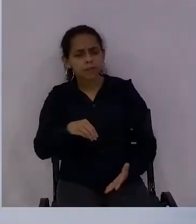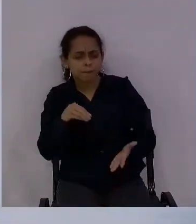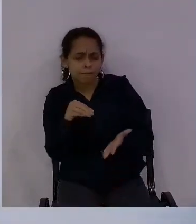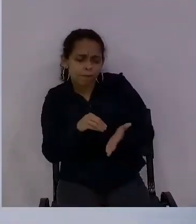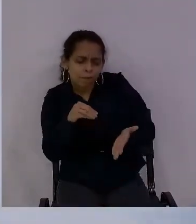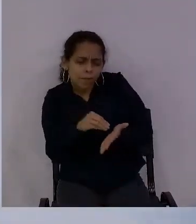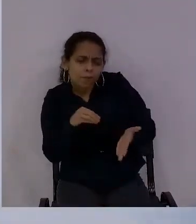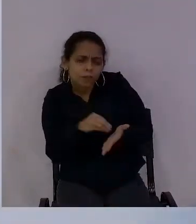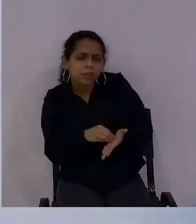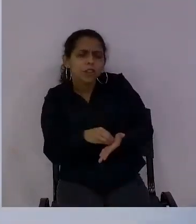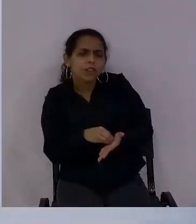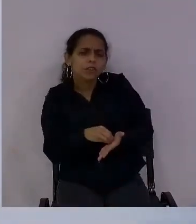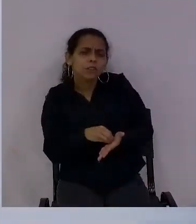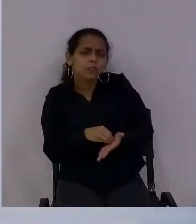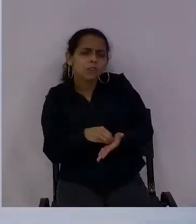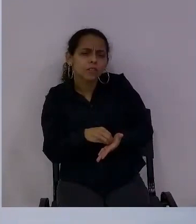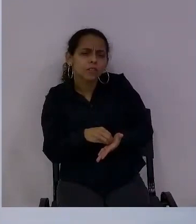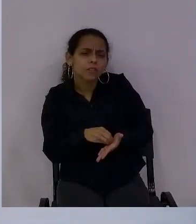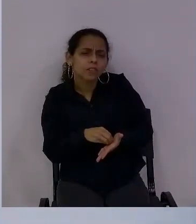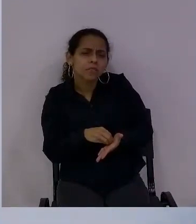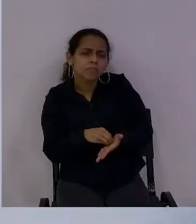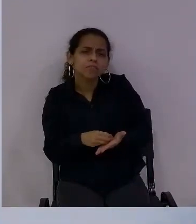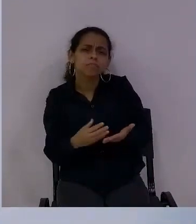eu faço um monte de coisa errada.